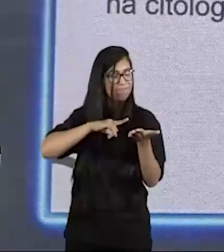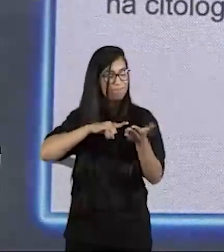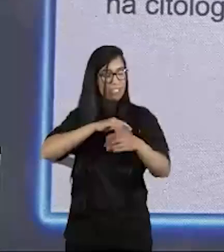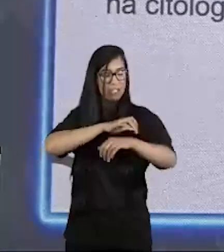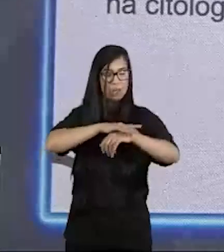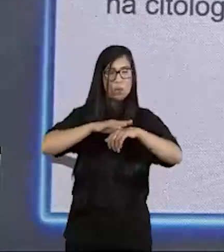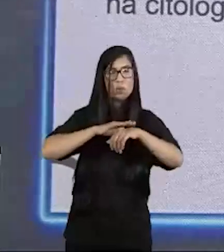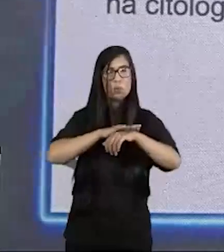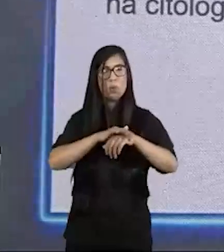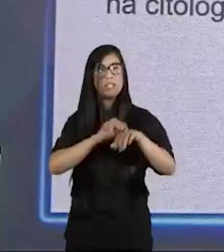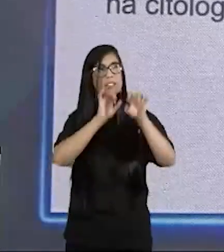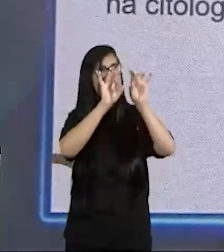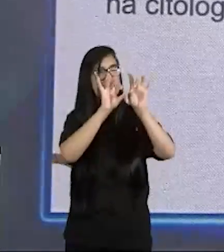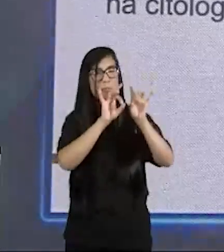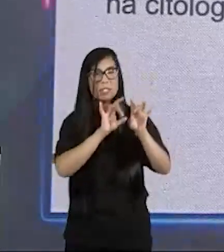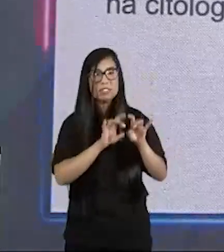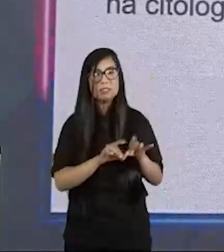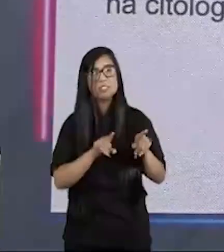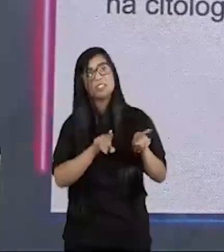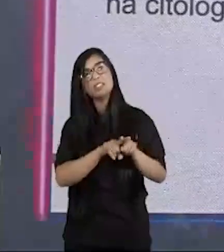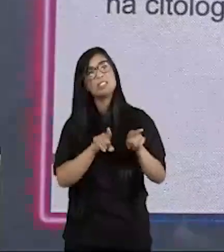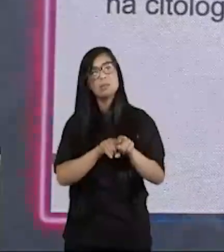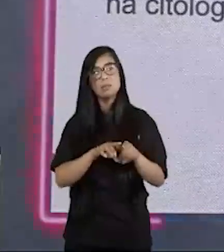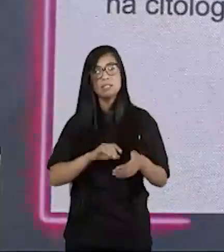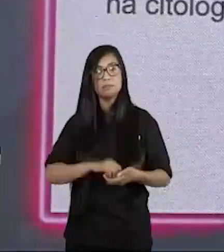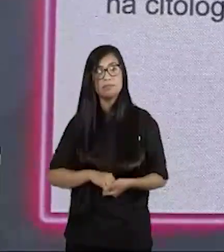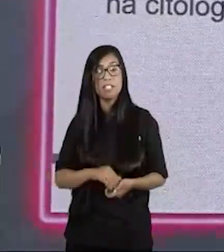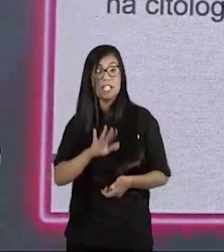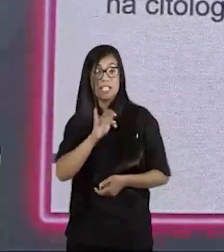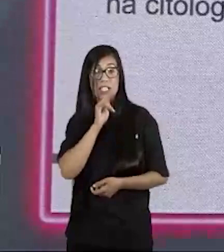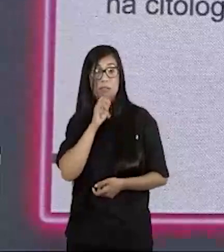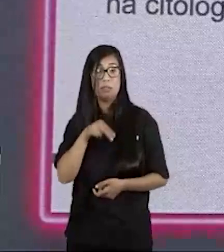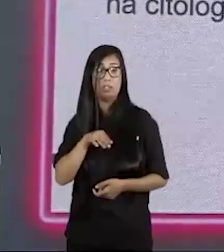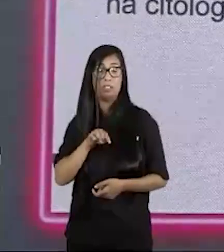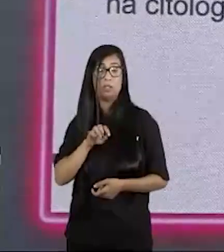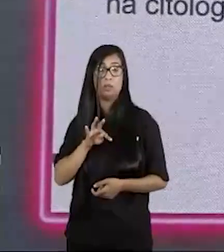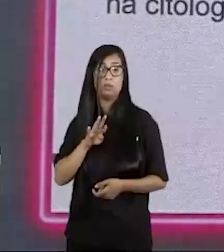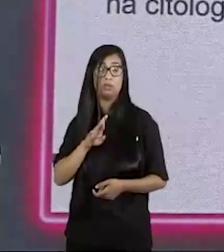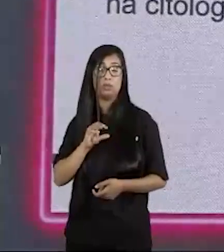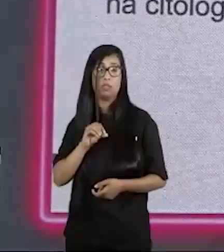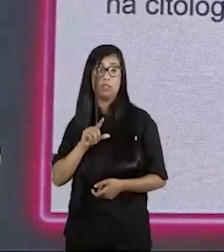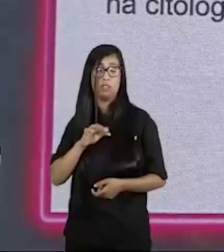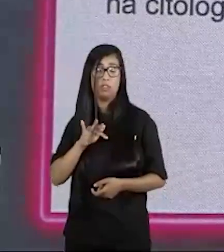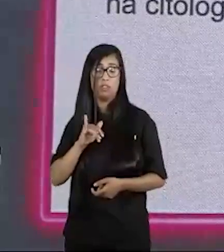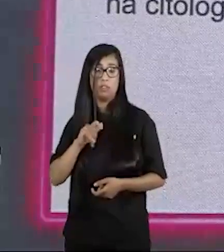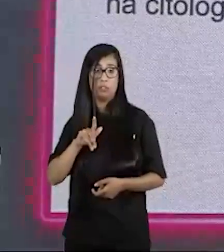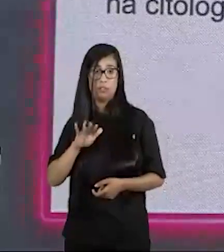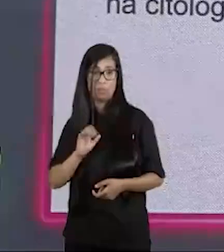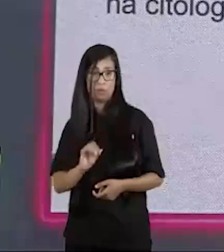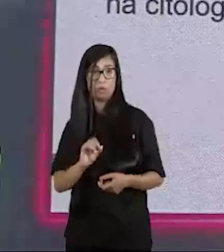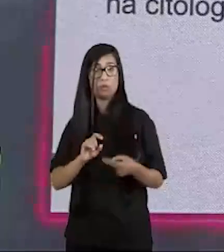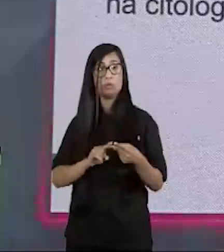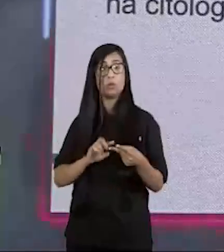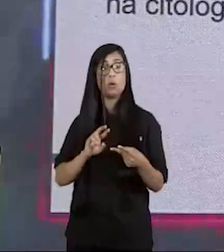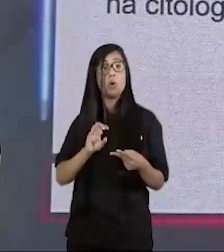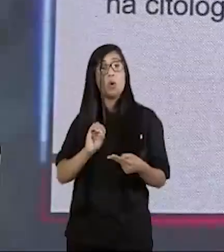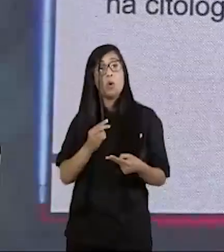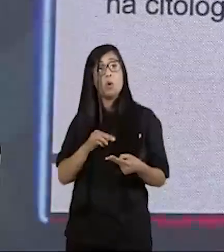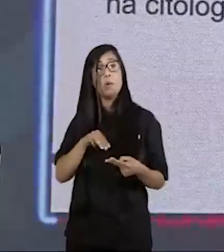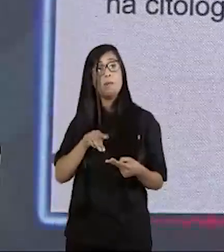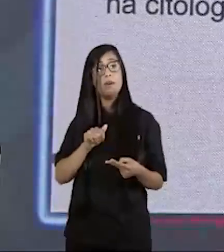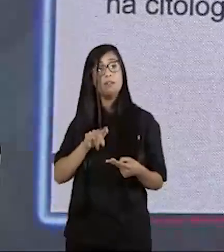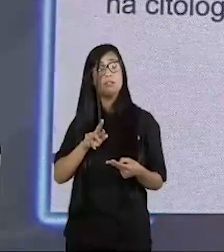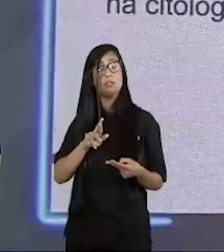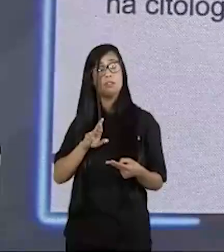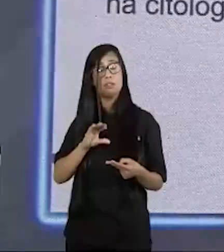quantidade. Se eu disser que a grande maioria é de neutrófilo e que tem um ou outro macrófago, eu estou dando